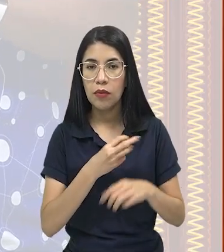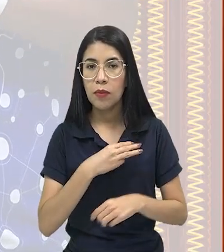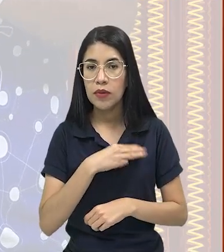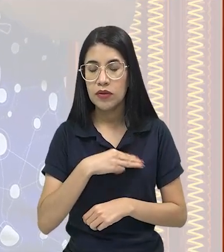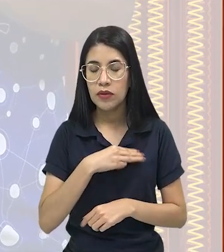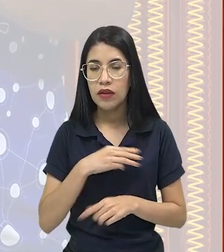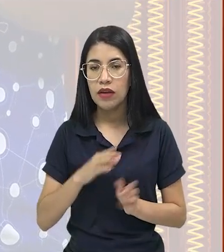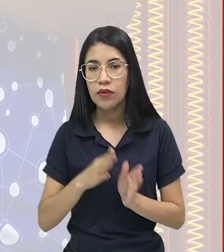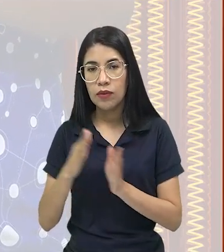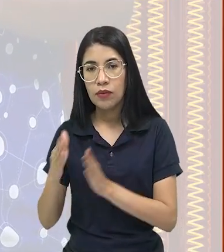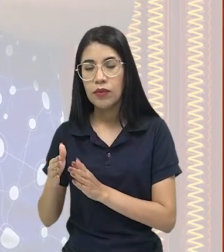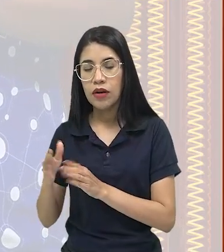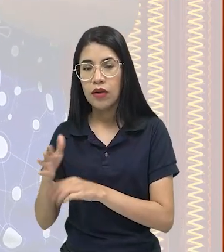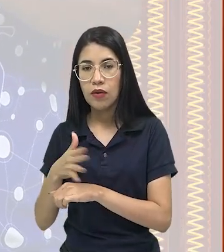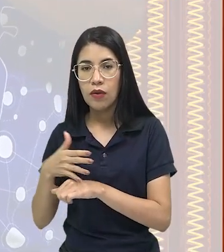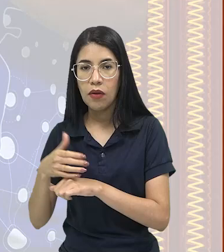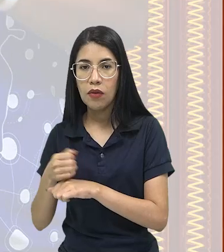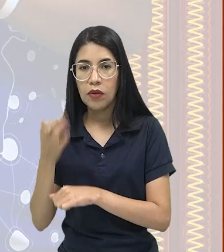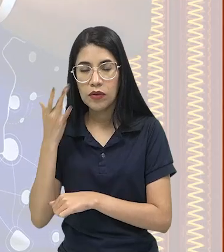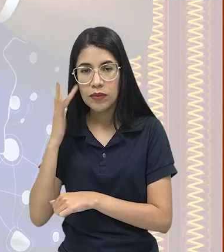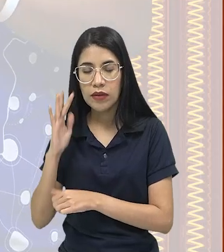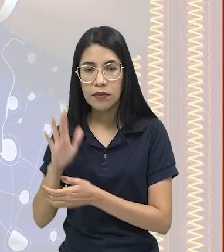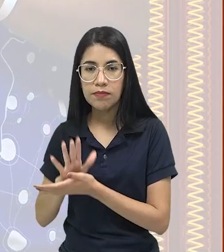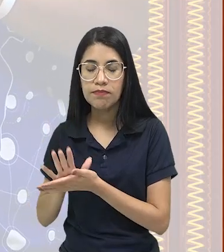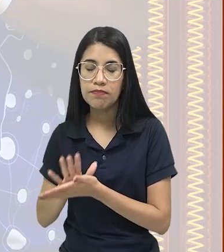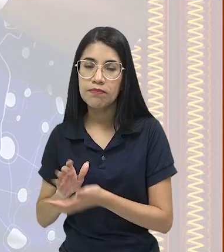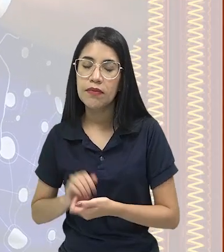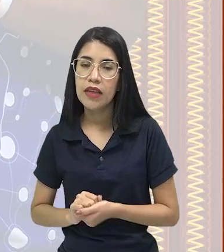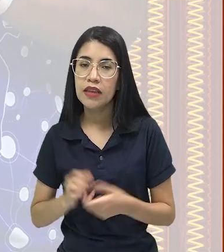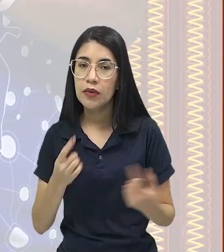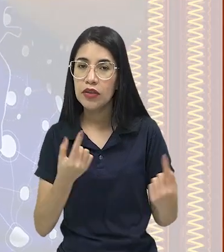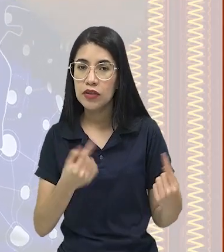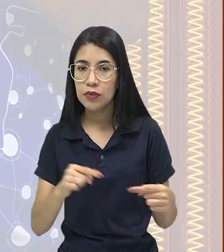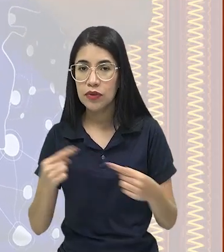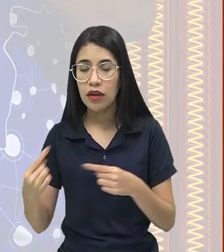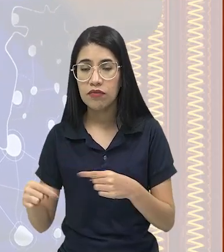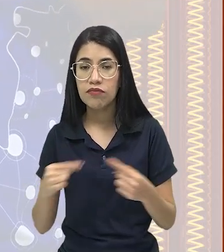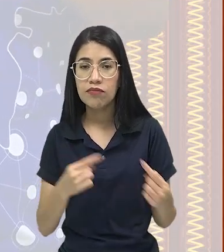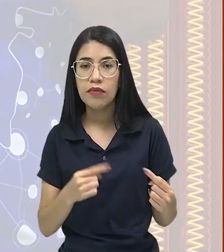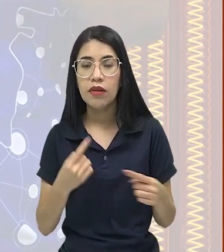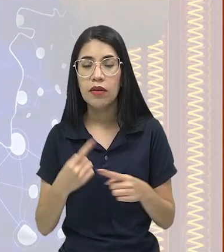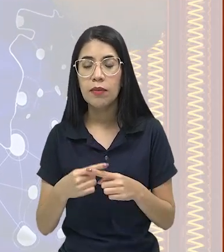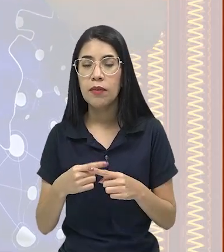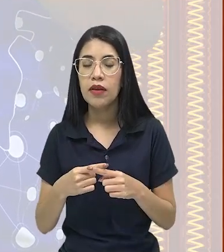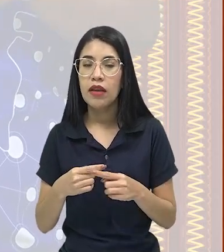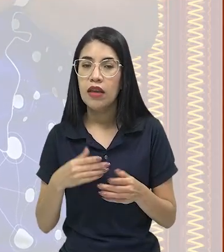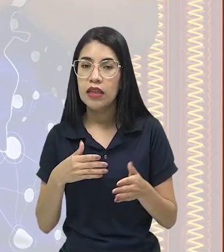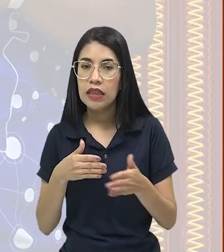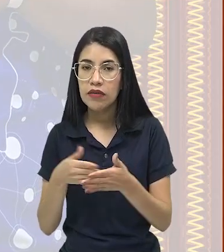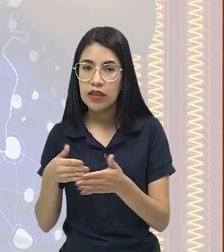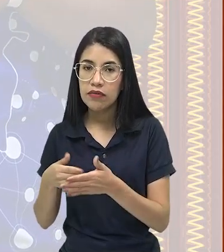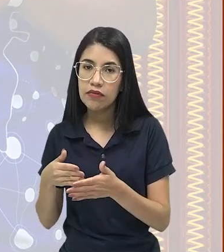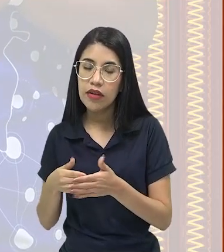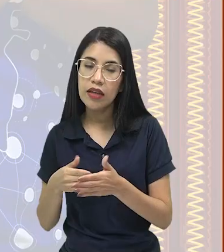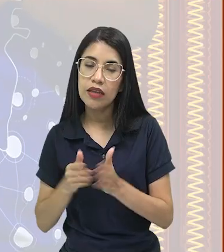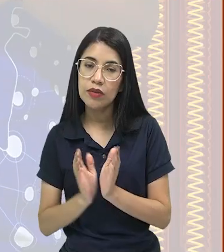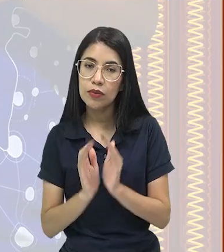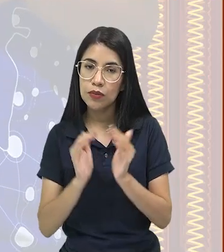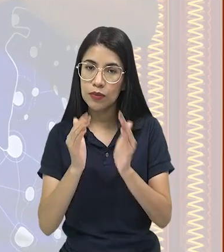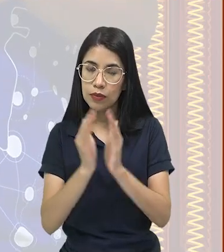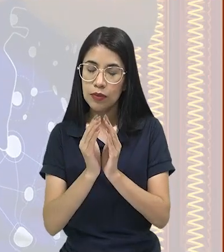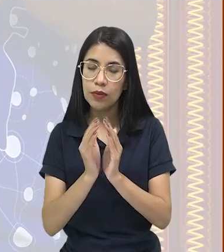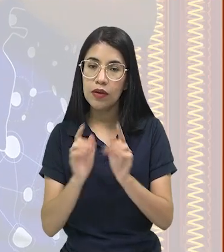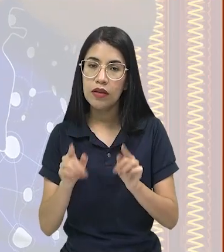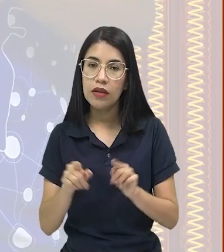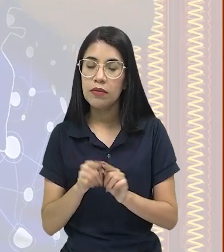Tá bom? Então eles viviam numa constante disputa, mas por conta da interferência do Marquês de Pombal nesse momento,